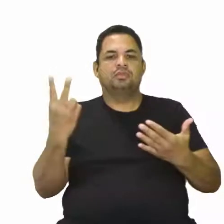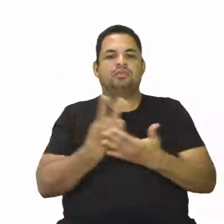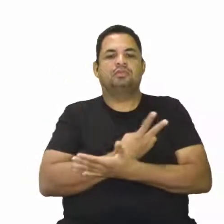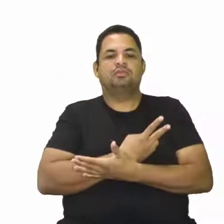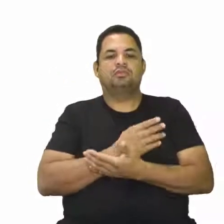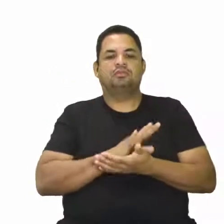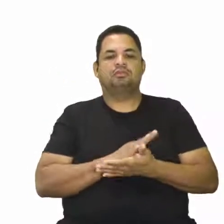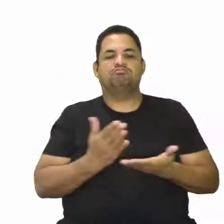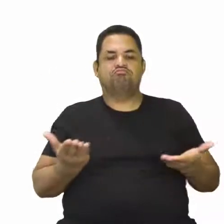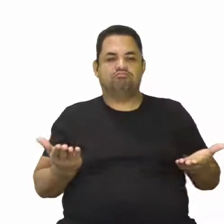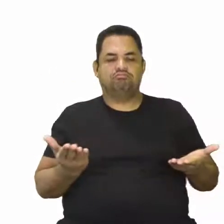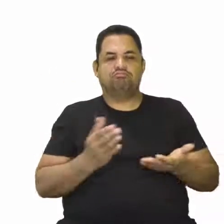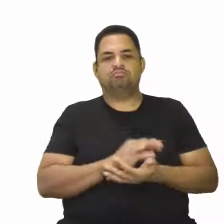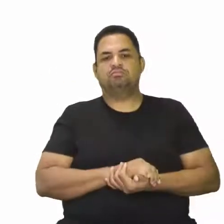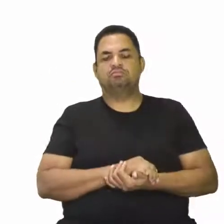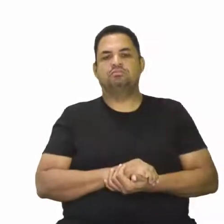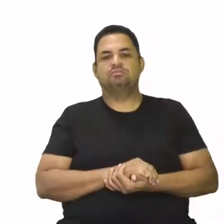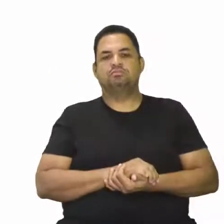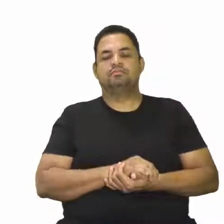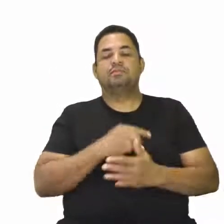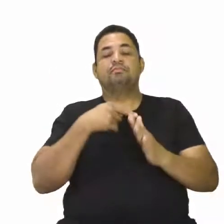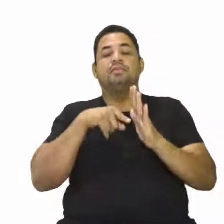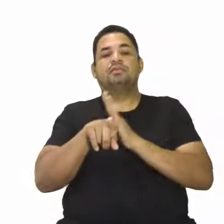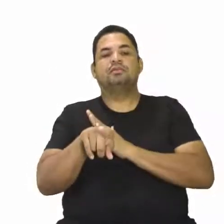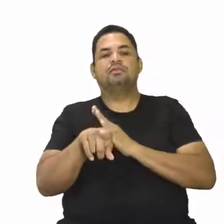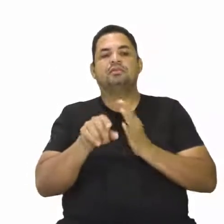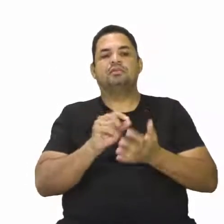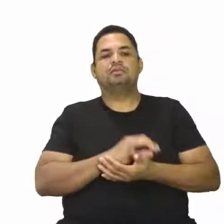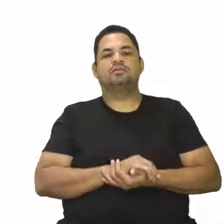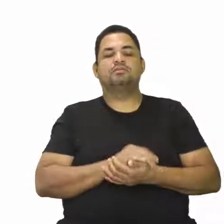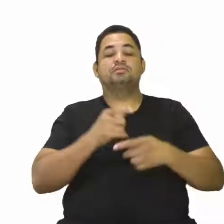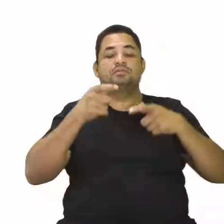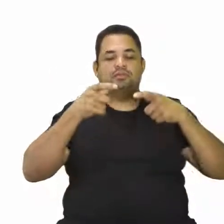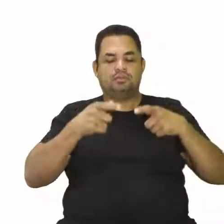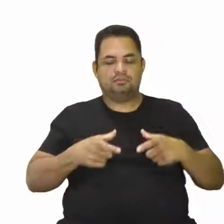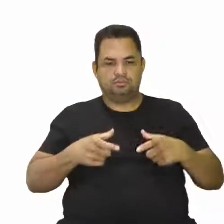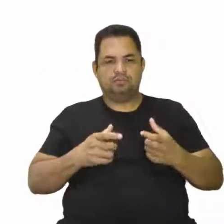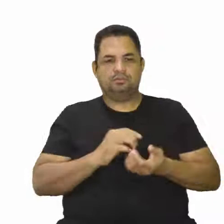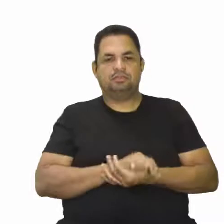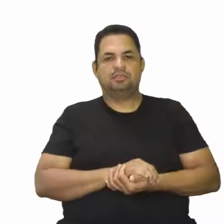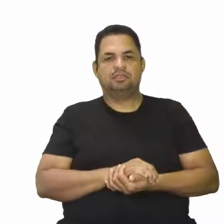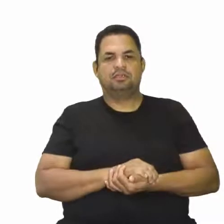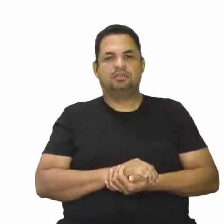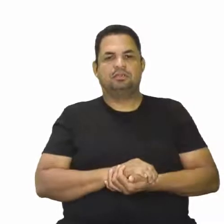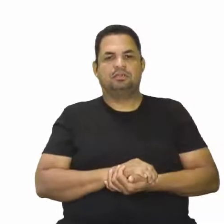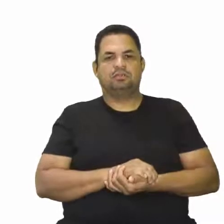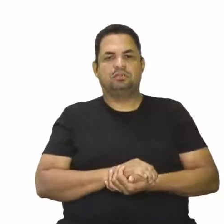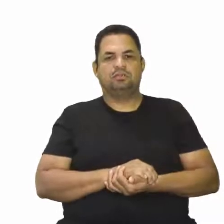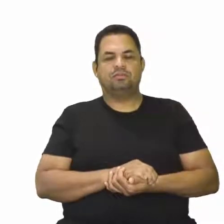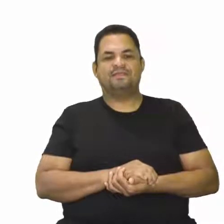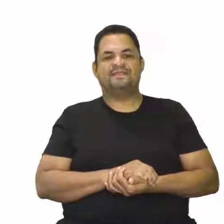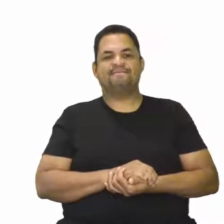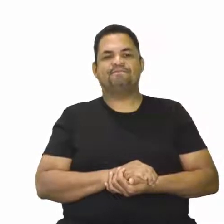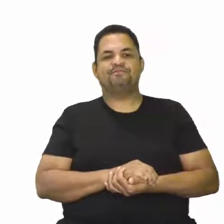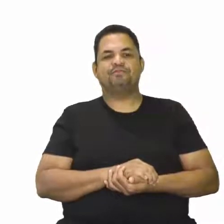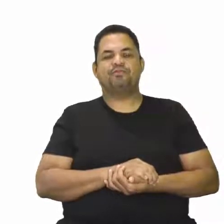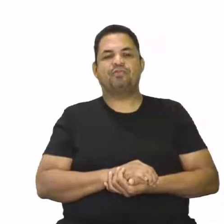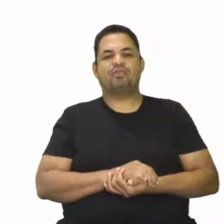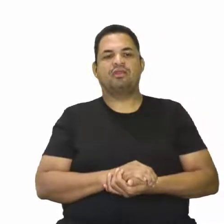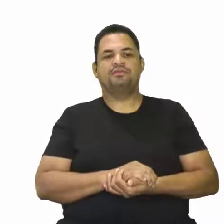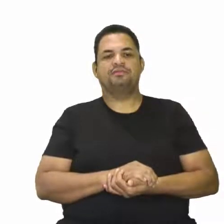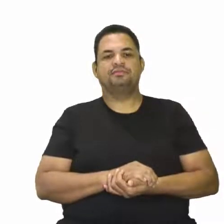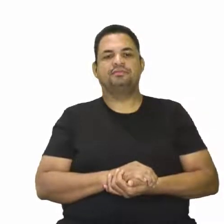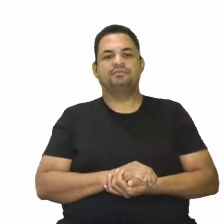acontece a ação. Então, a pergunta é onde? Então, eu tenho aqui